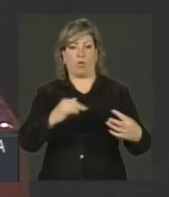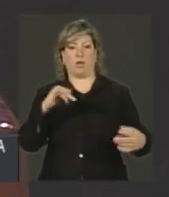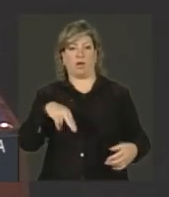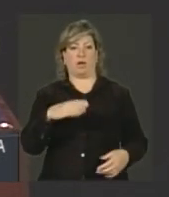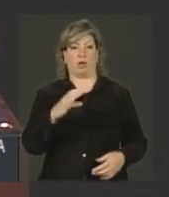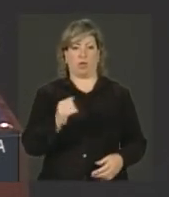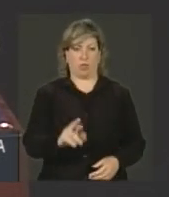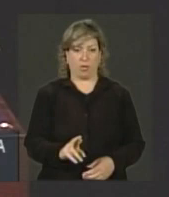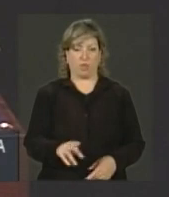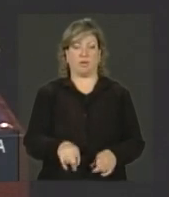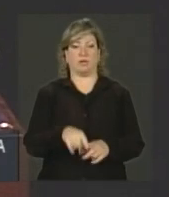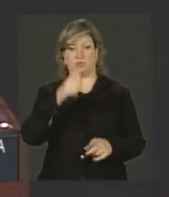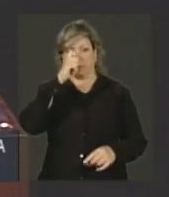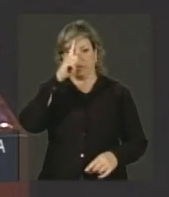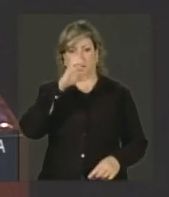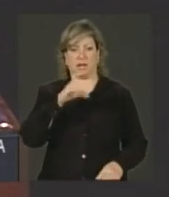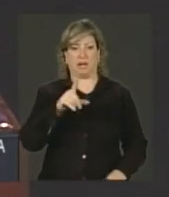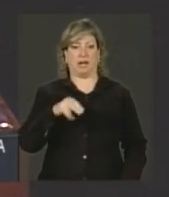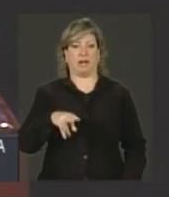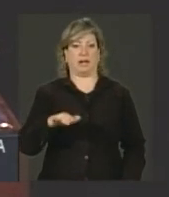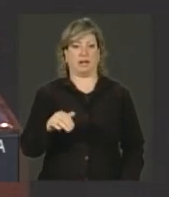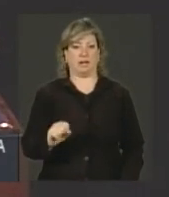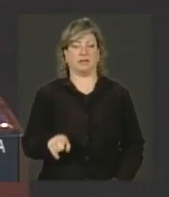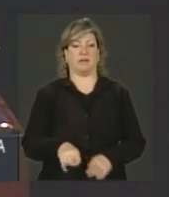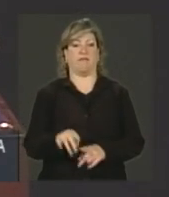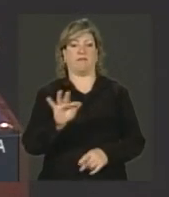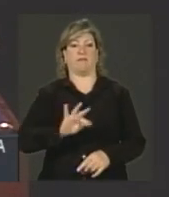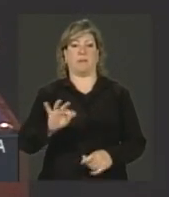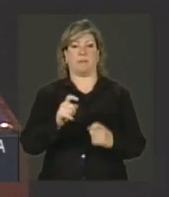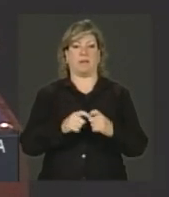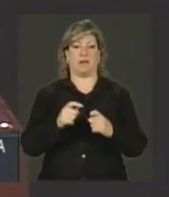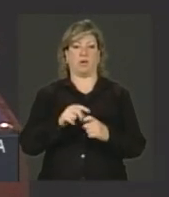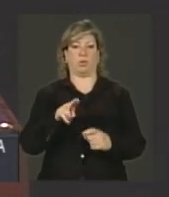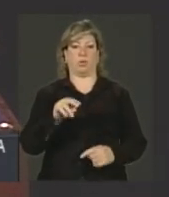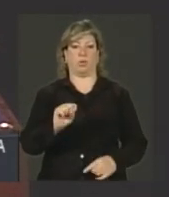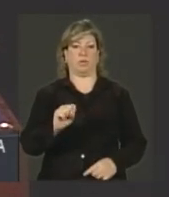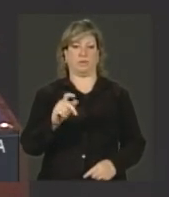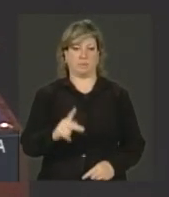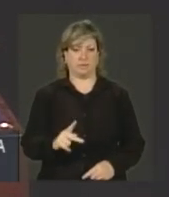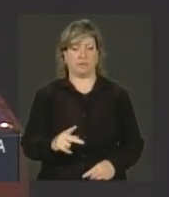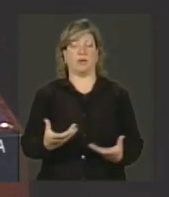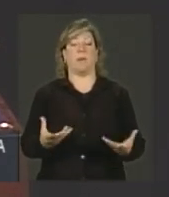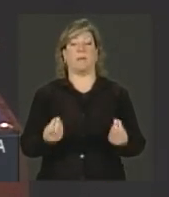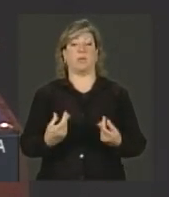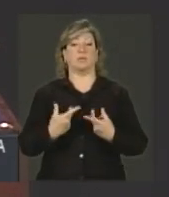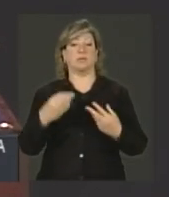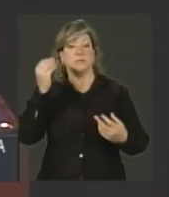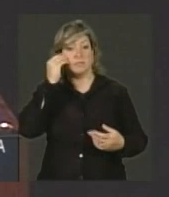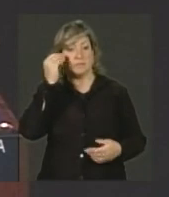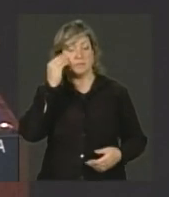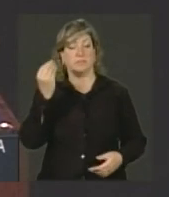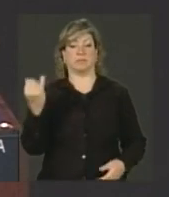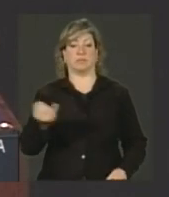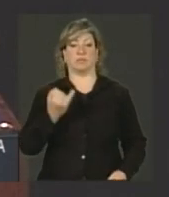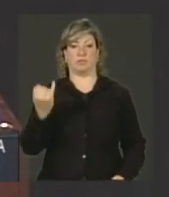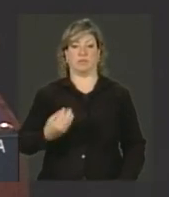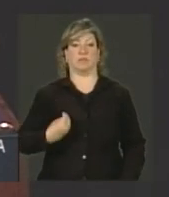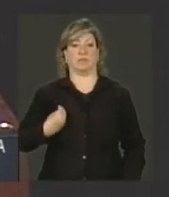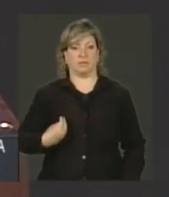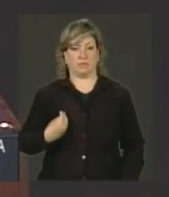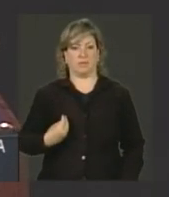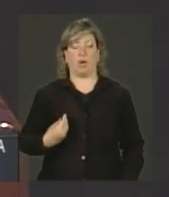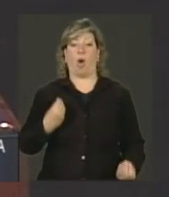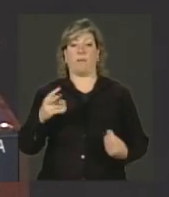do Hospital das Clínicas, da Faculdade de Medicina da USP, muitas experiências marcantes ocorreram, como o